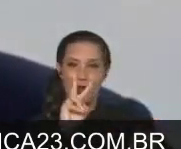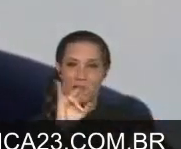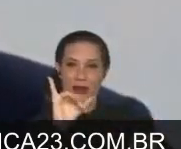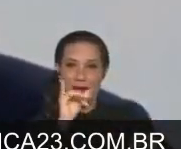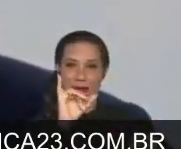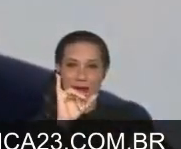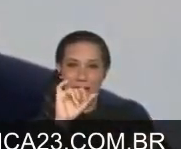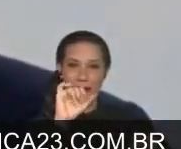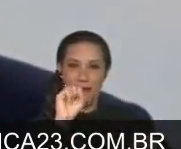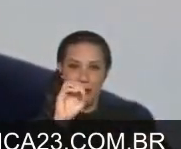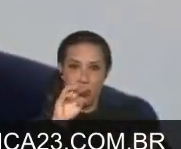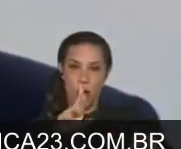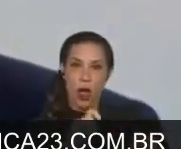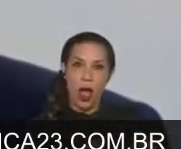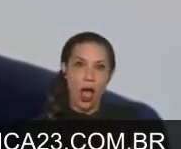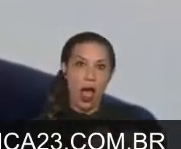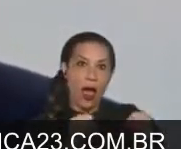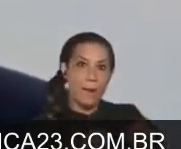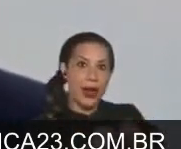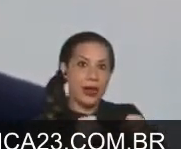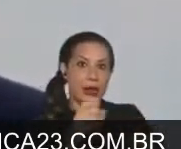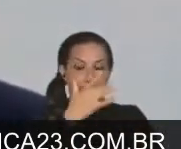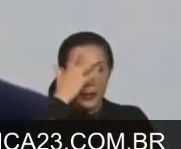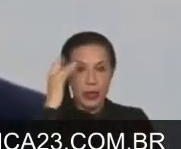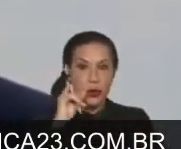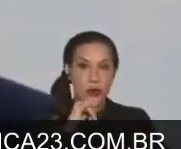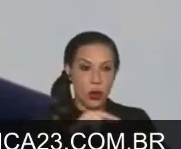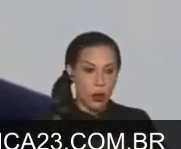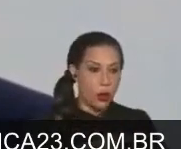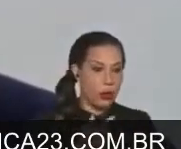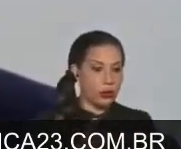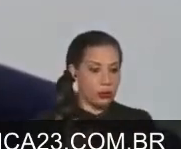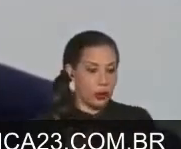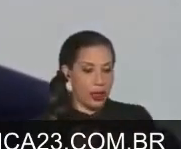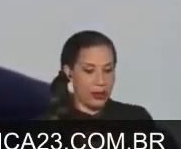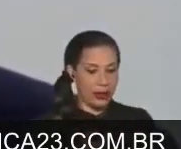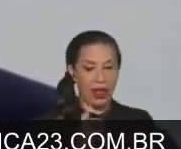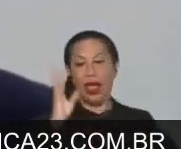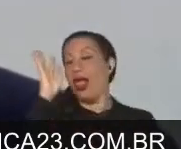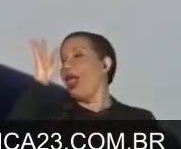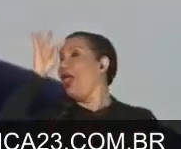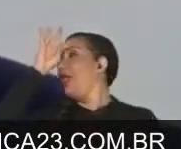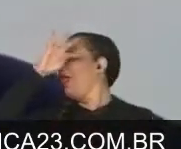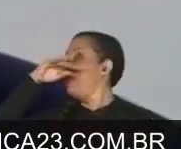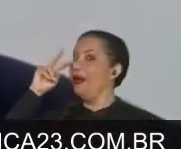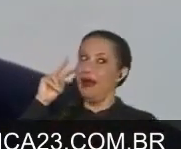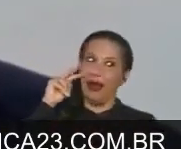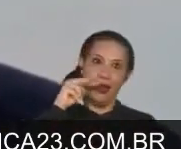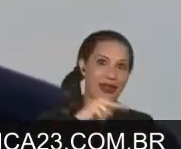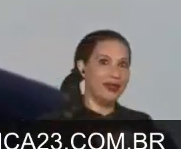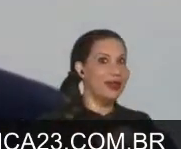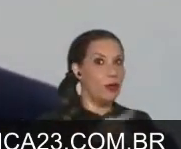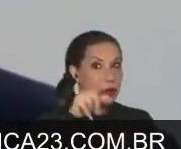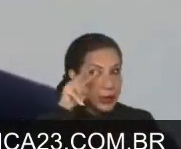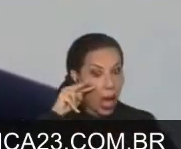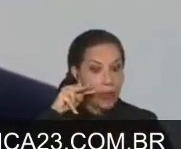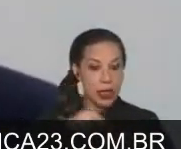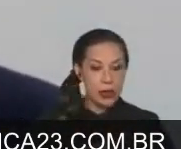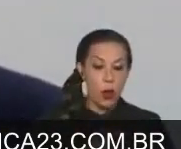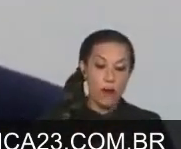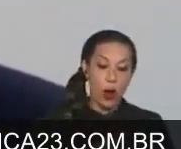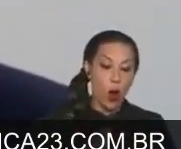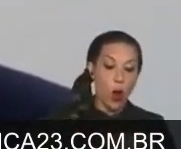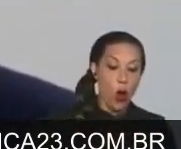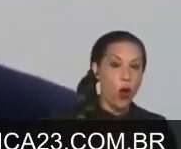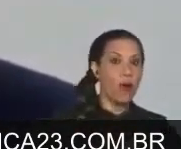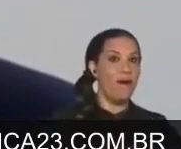Eventualmente você pode ter um consumidor que está fazendo uma transação com cartão, ele está distraído e ele não presta atenção no valor